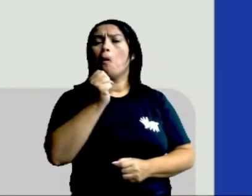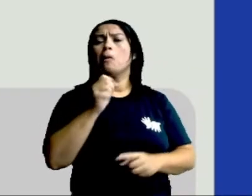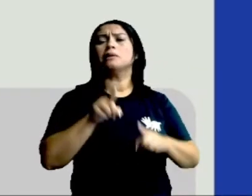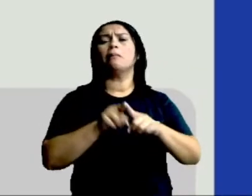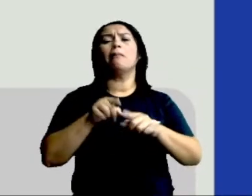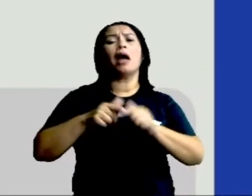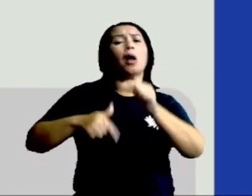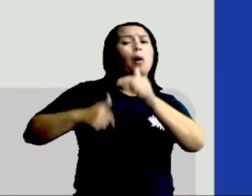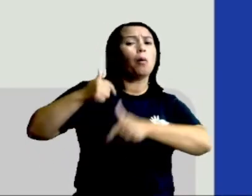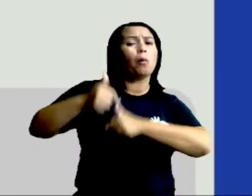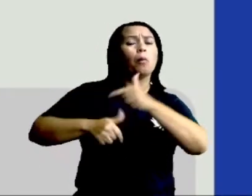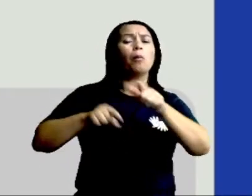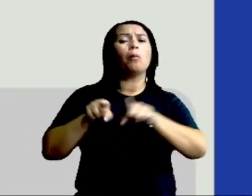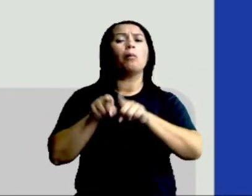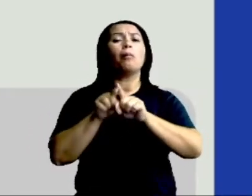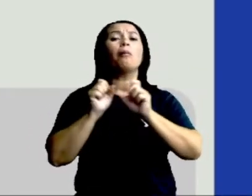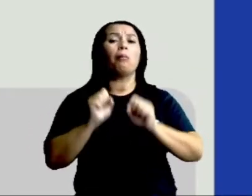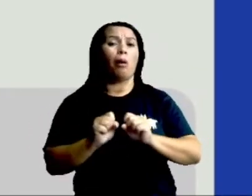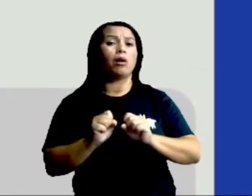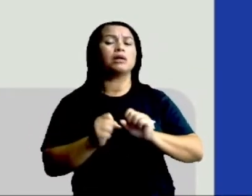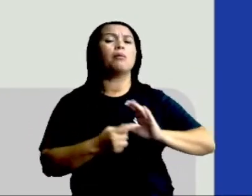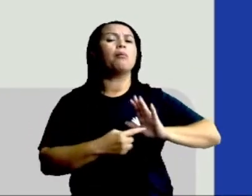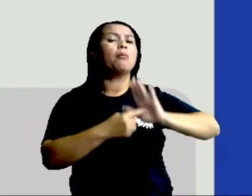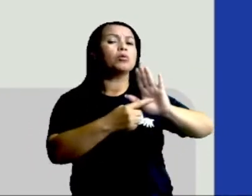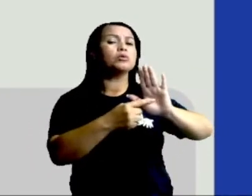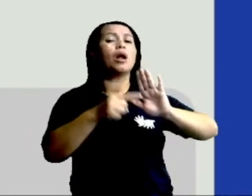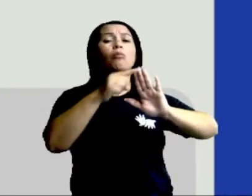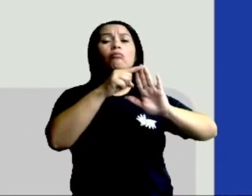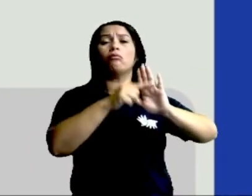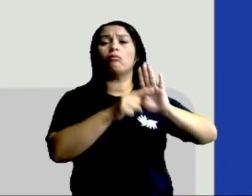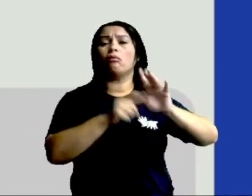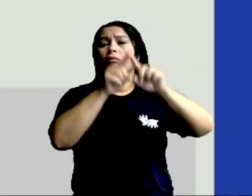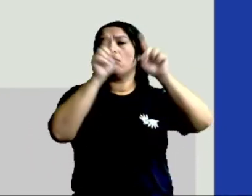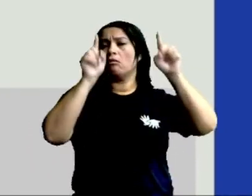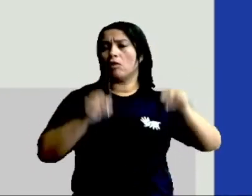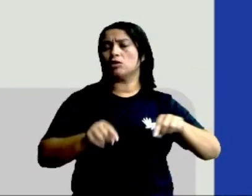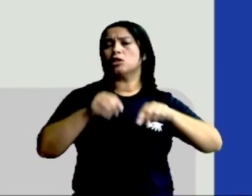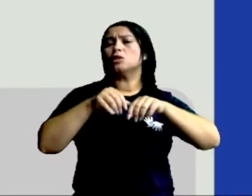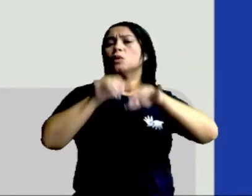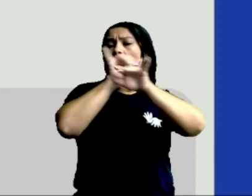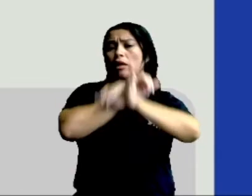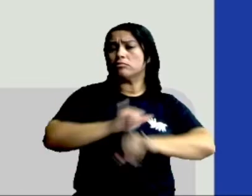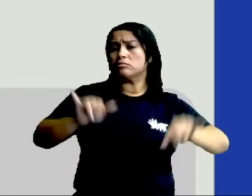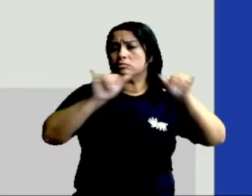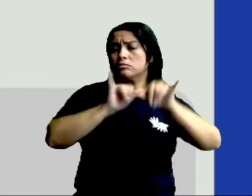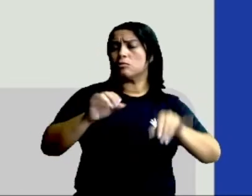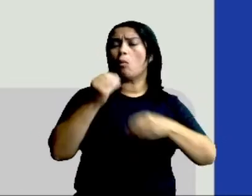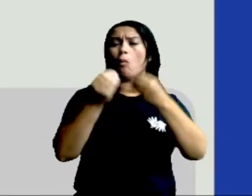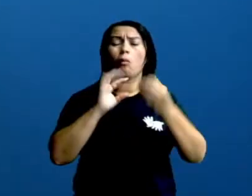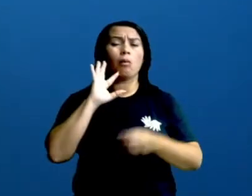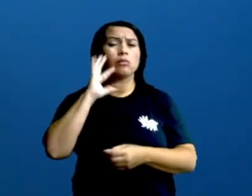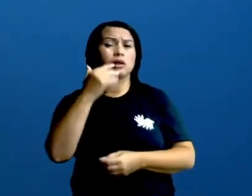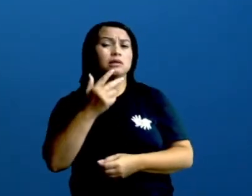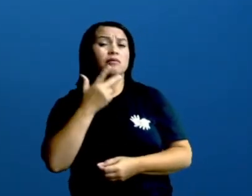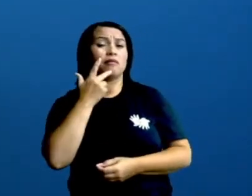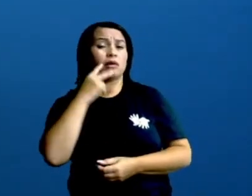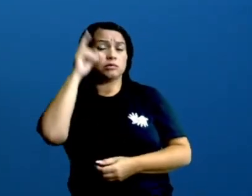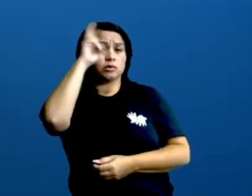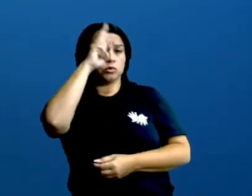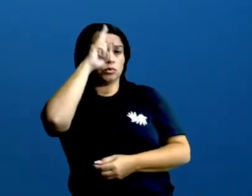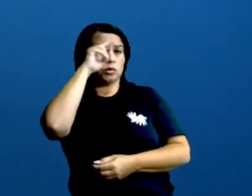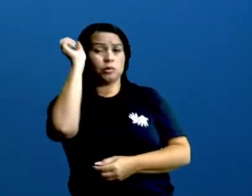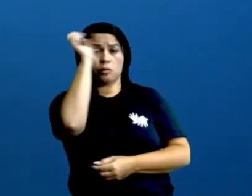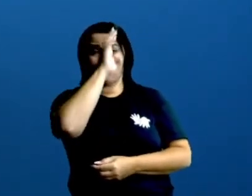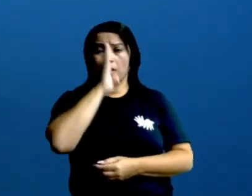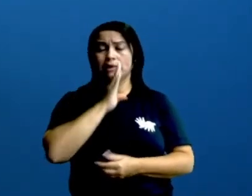que podem destacar o projeto que ele divulga. Isso acontece muito, pessoal, quando a gente vai falar sobre a história do Brasil.